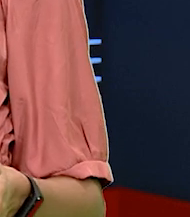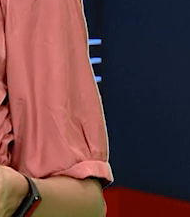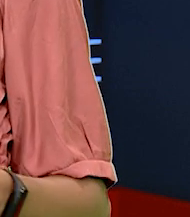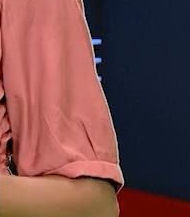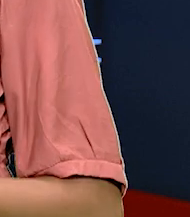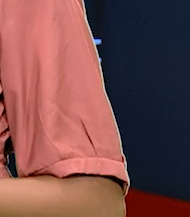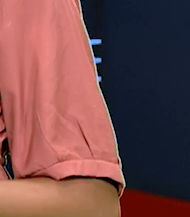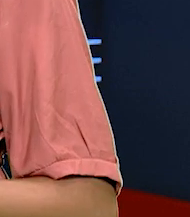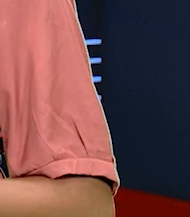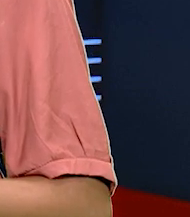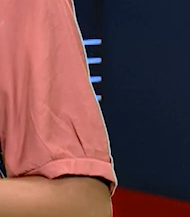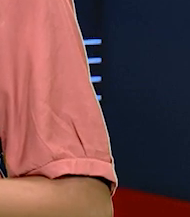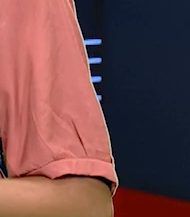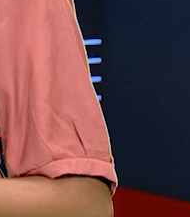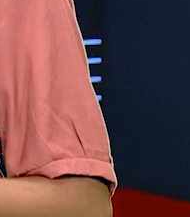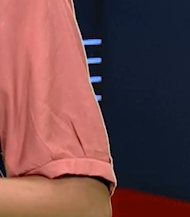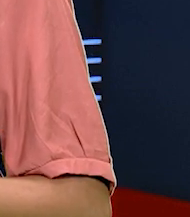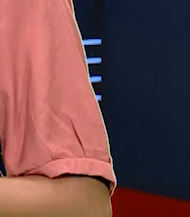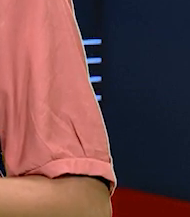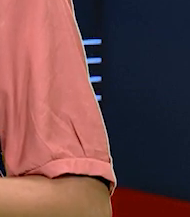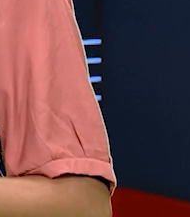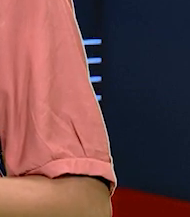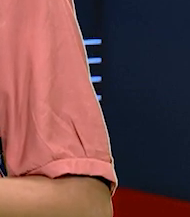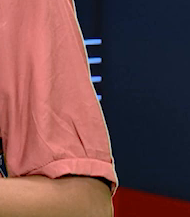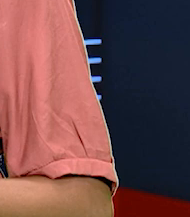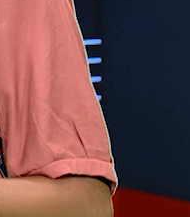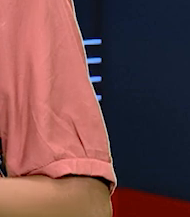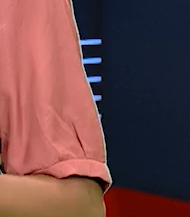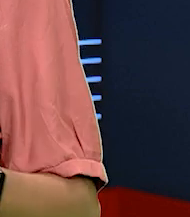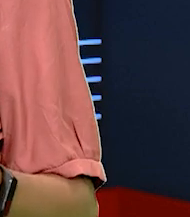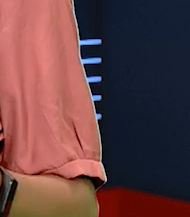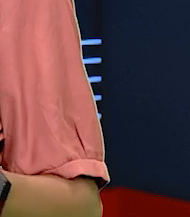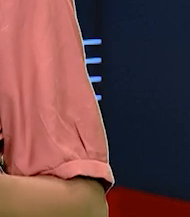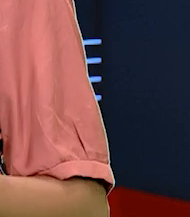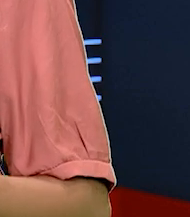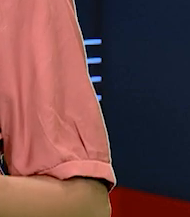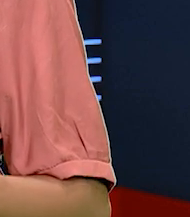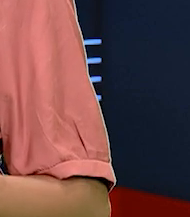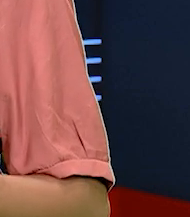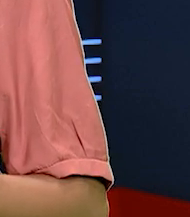900 euros. A deputada considerou que esse montante constitui um ato de amor.